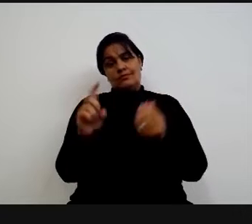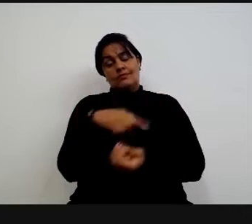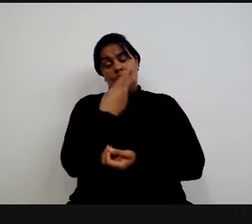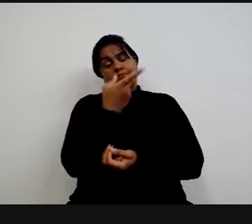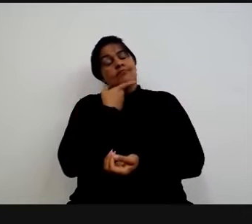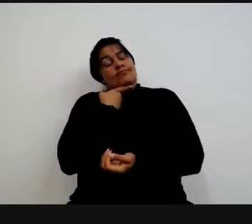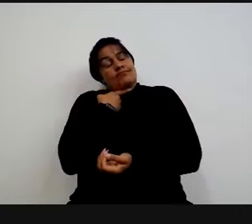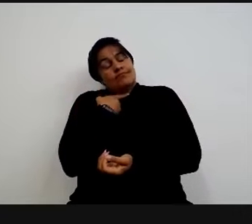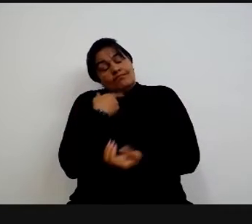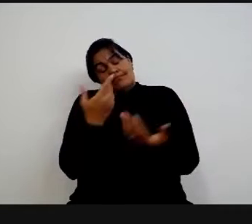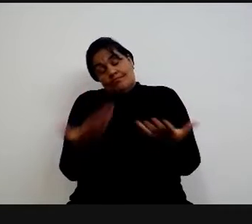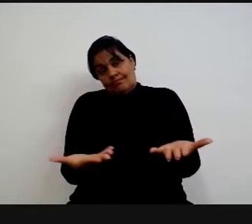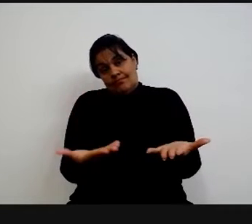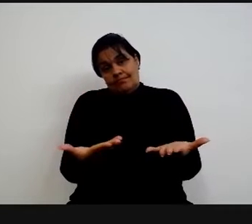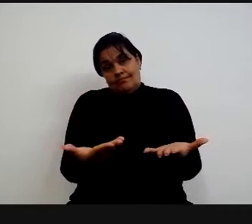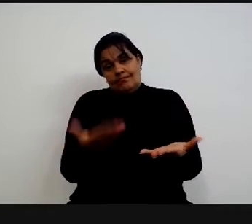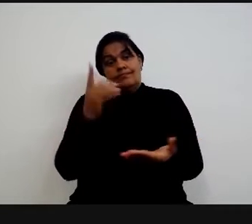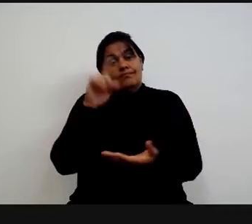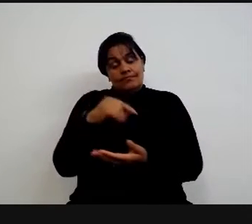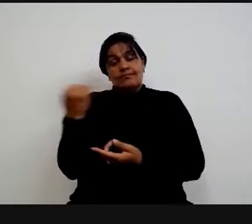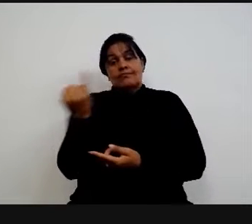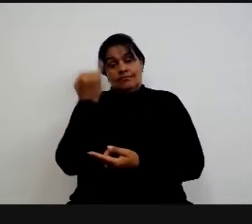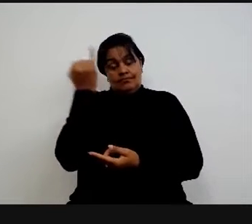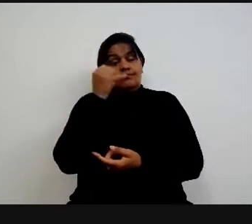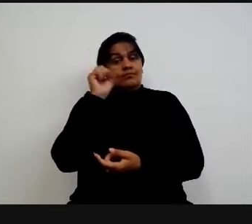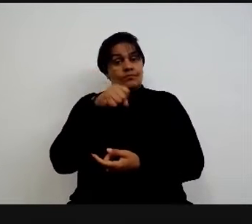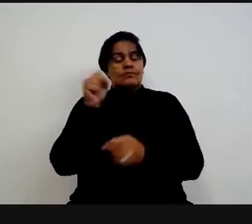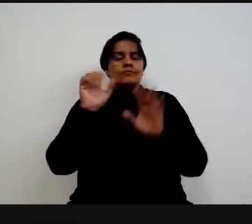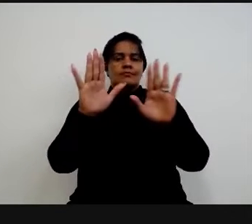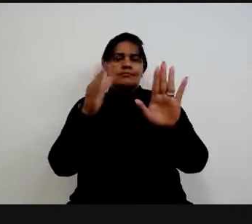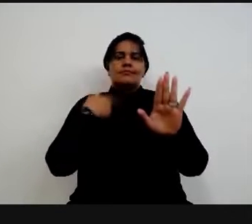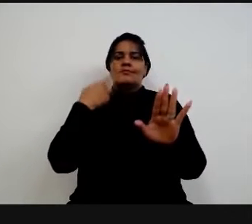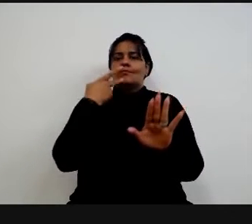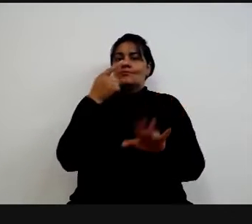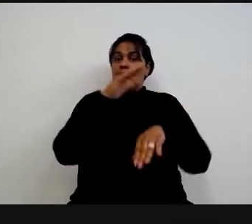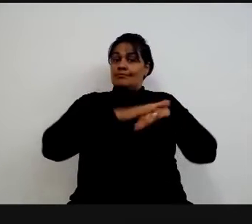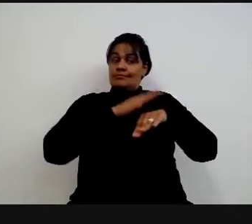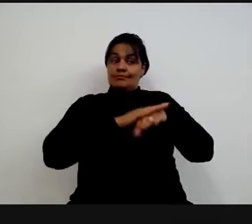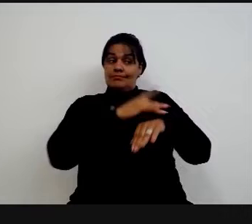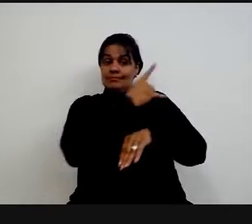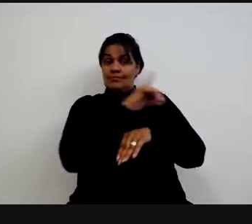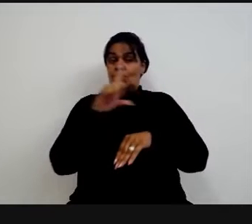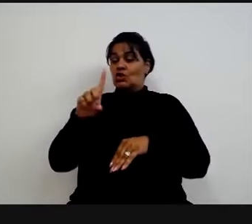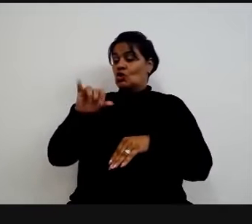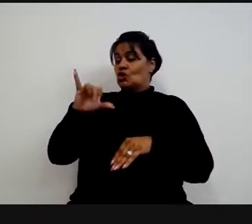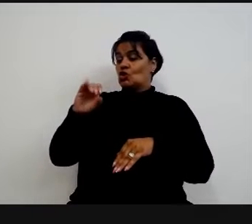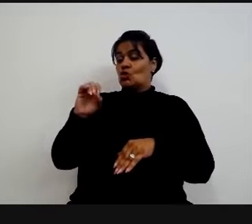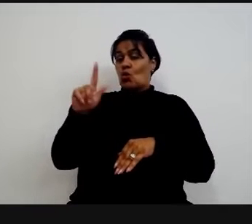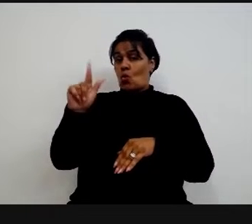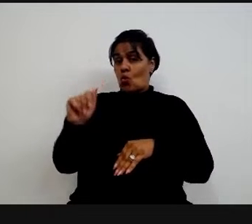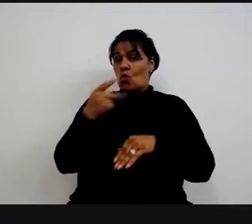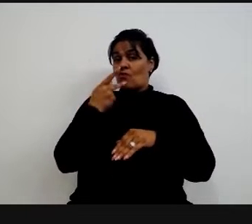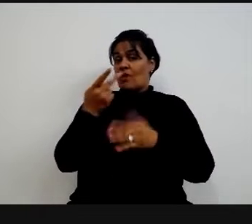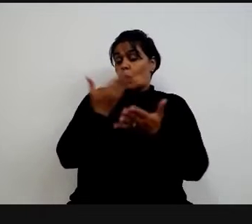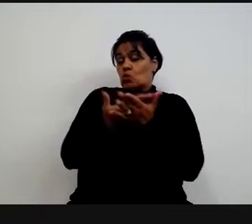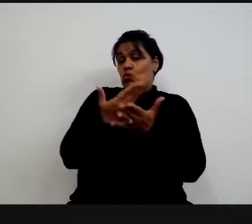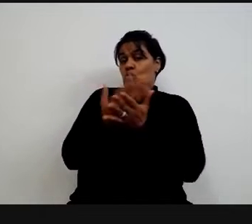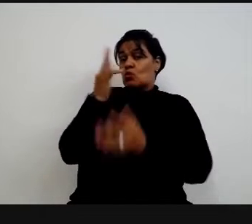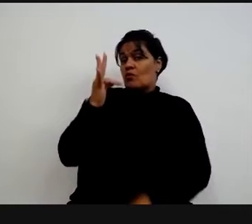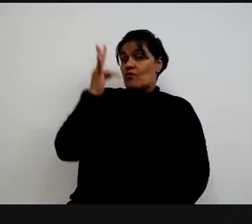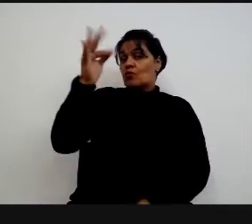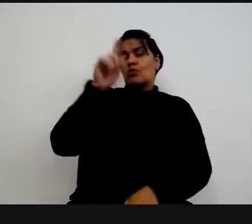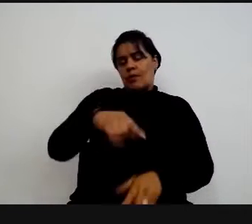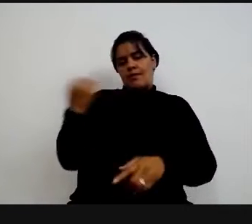gente deseja, né? Isso eu acho que é importante. E aí eu lembro lá da fala do Diogo no início, né? Os estudos do futuro